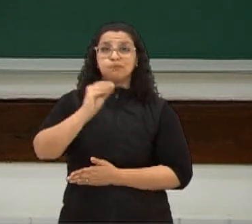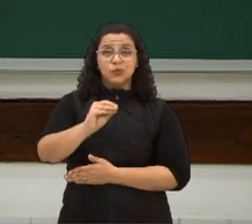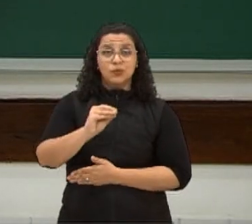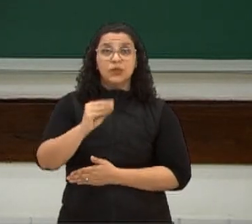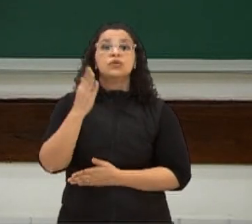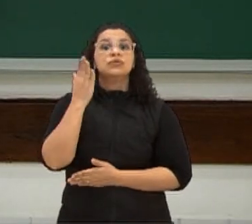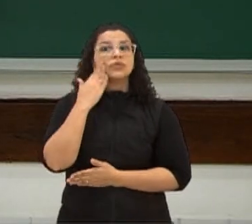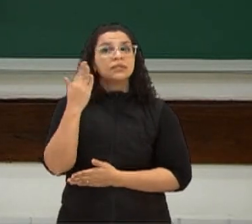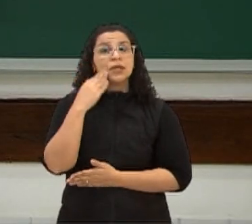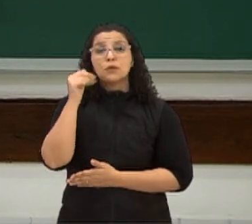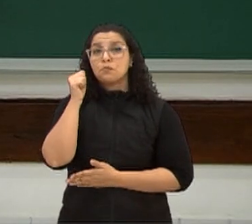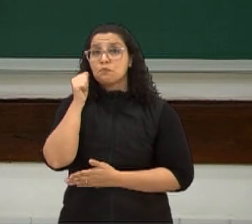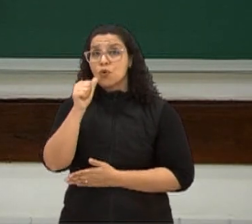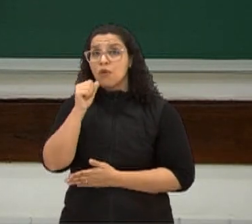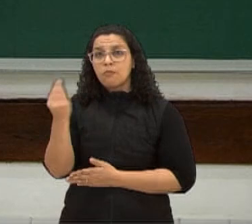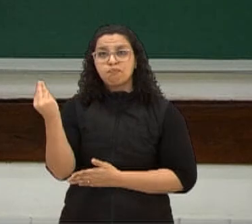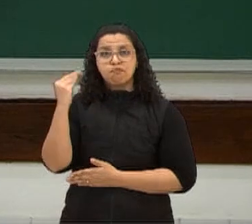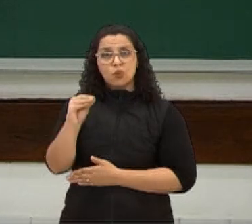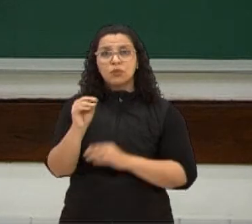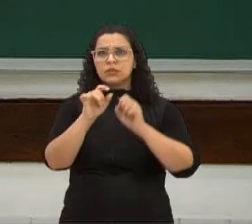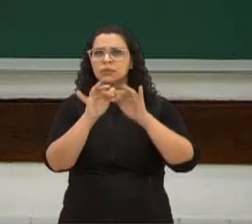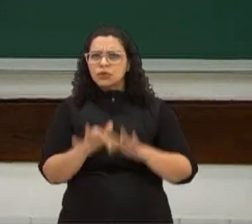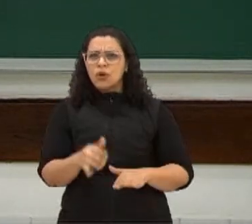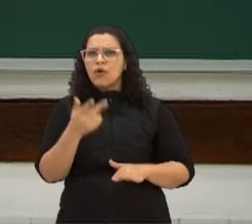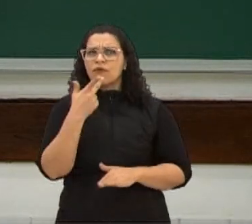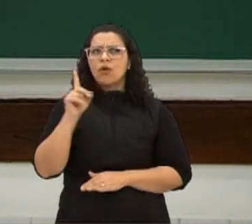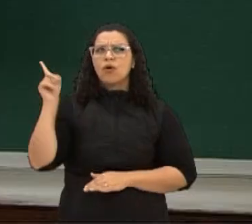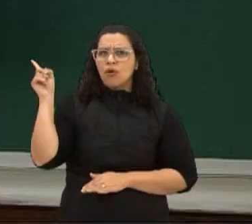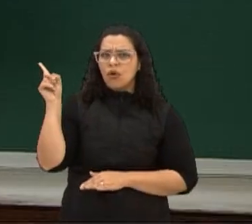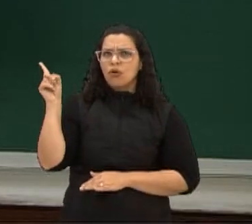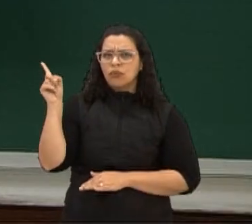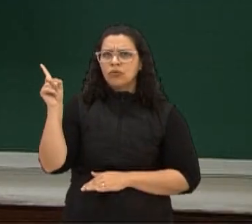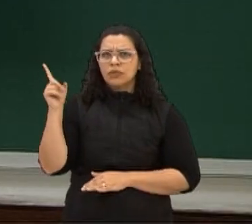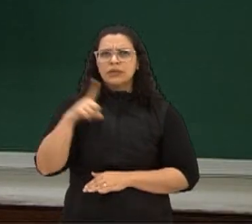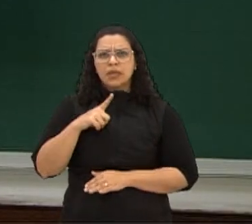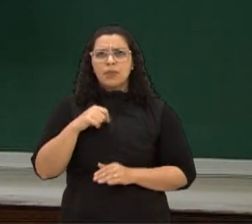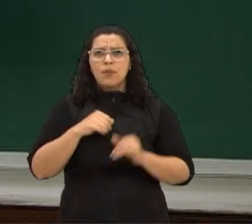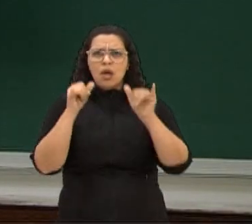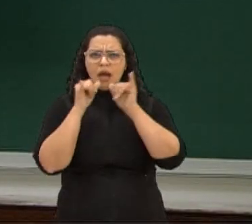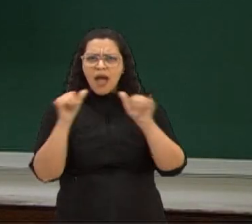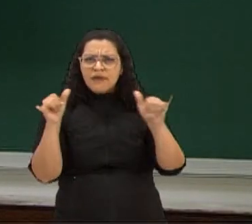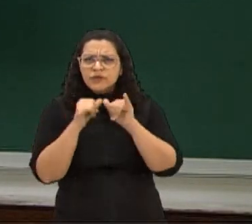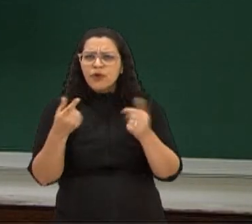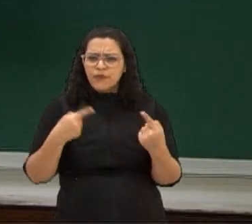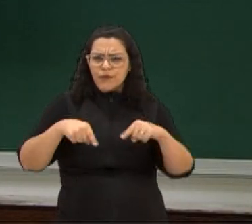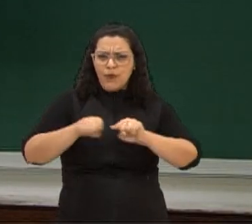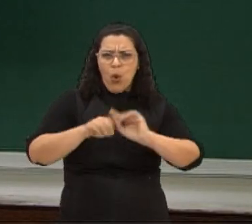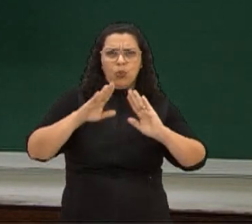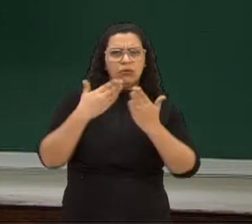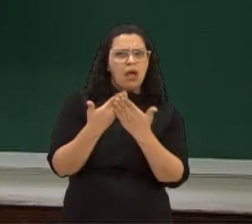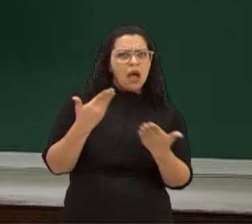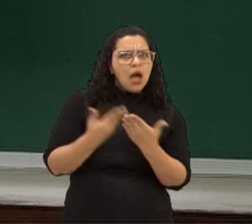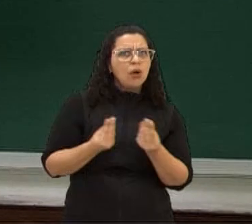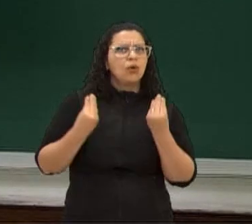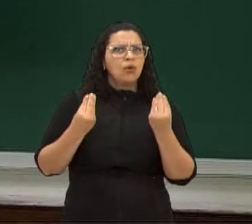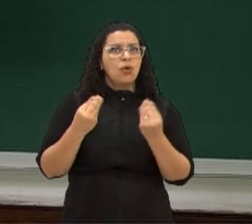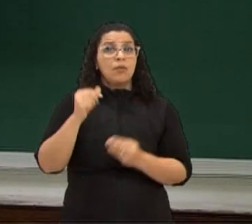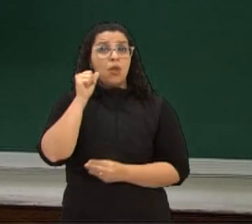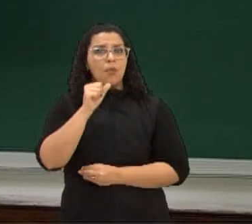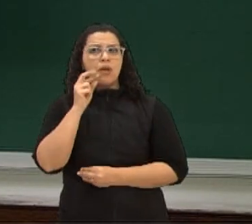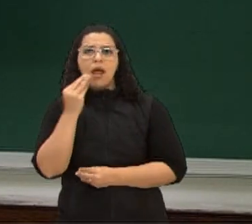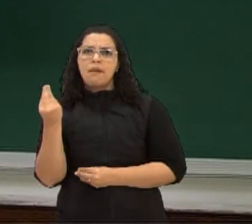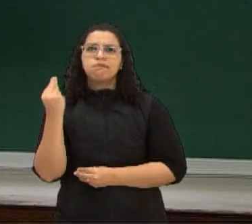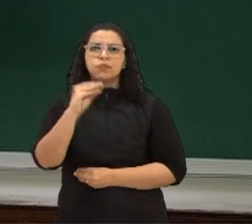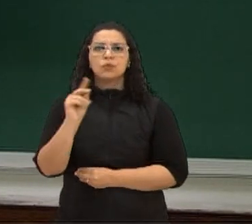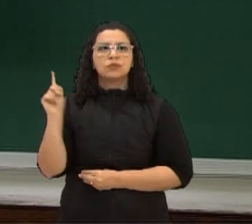uma leitora que está fazendo o quê? Ela está se reportando àquela notícia base do retorno das aulas lá no